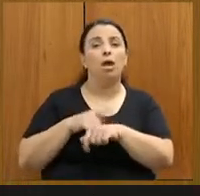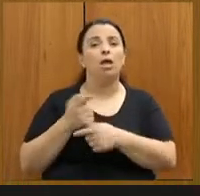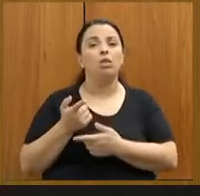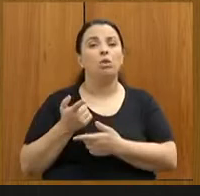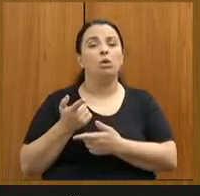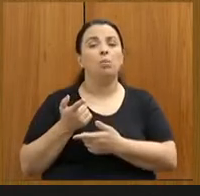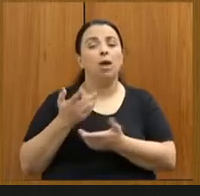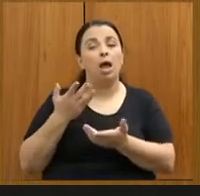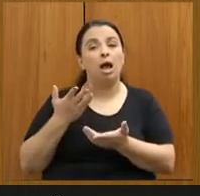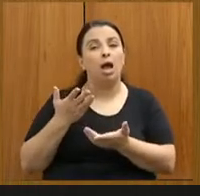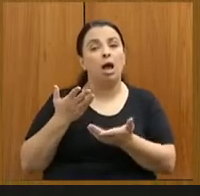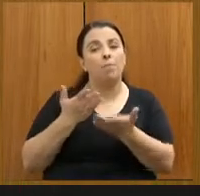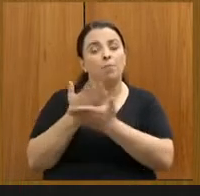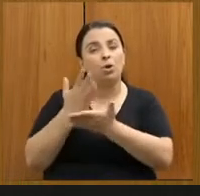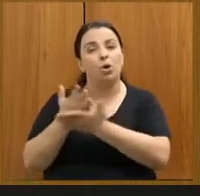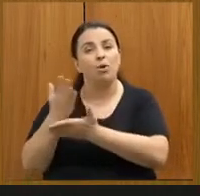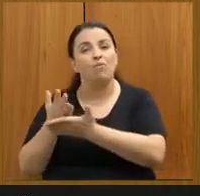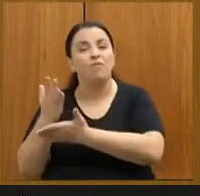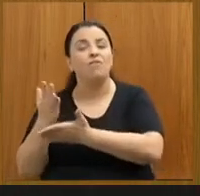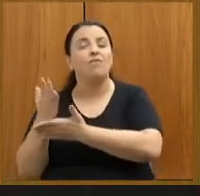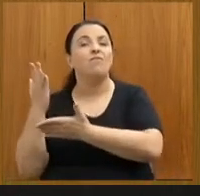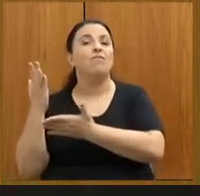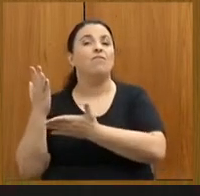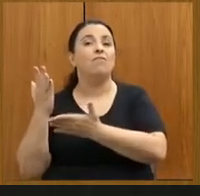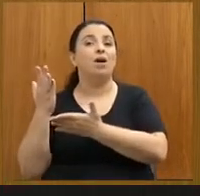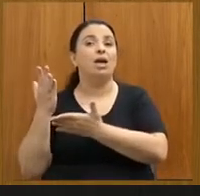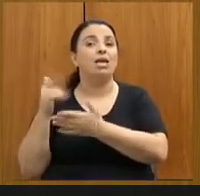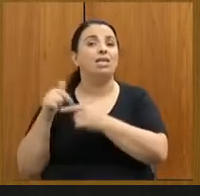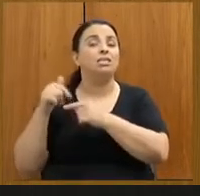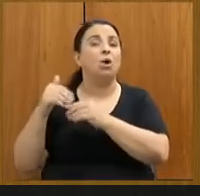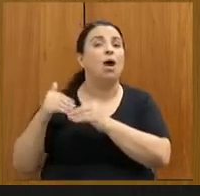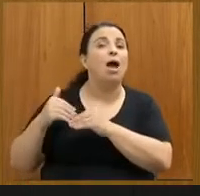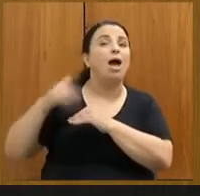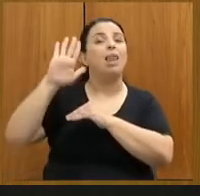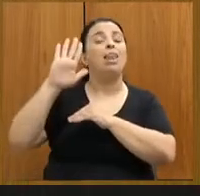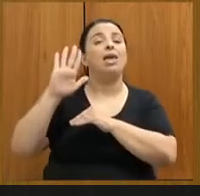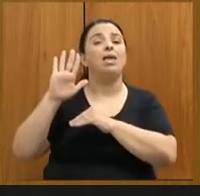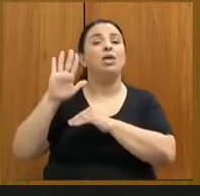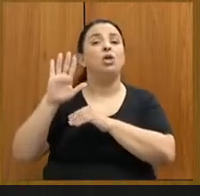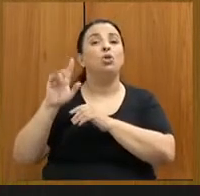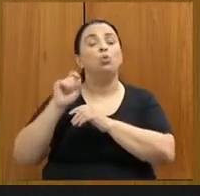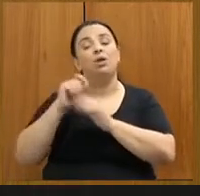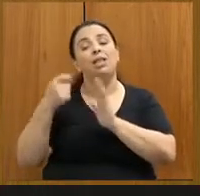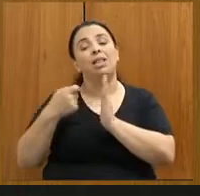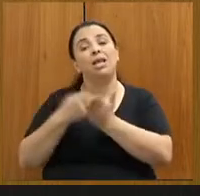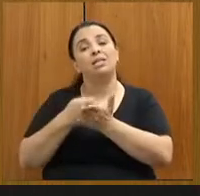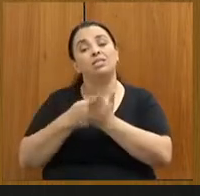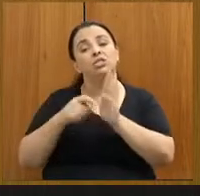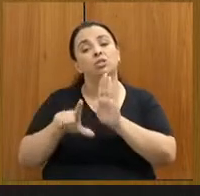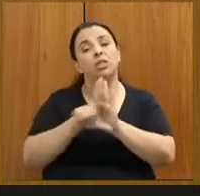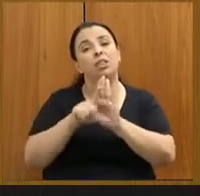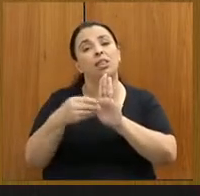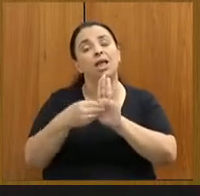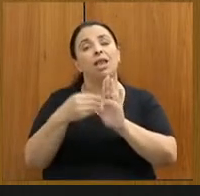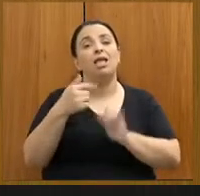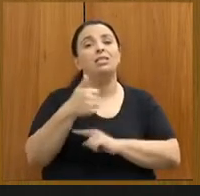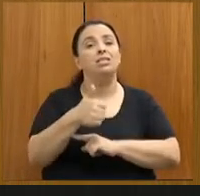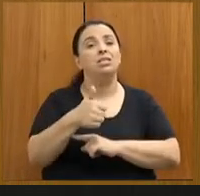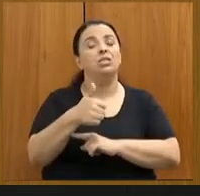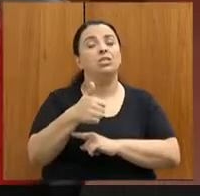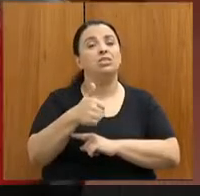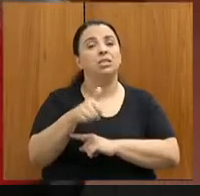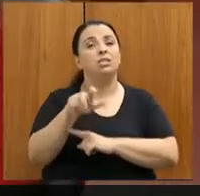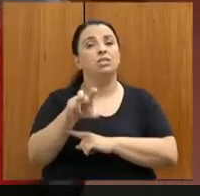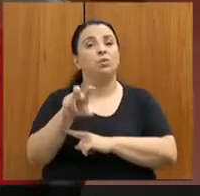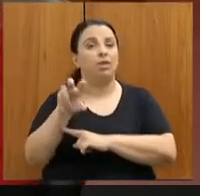e vão além do que a lei complementar 105 se exige para adesão Quem